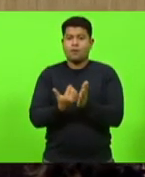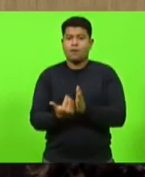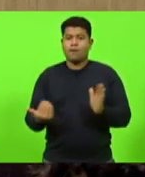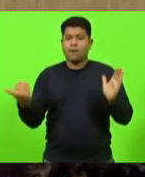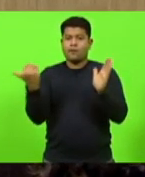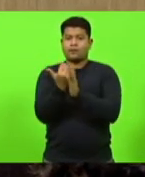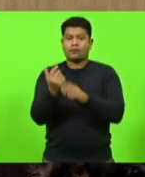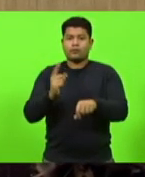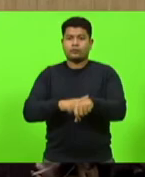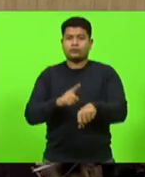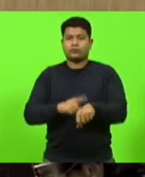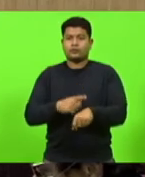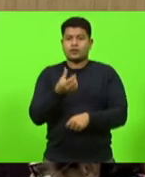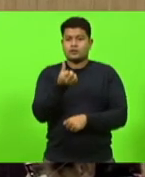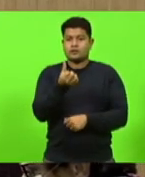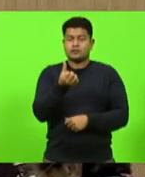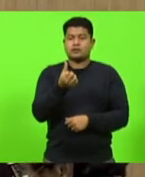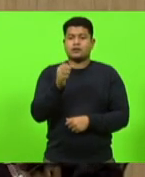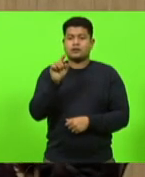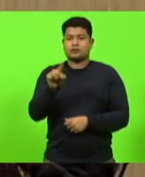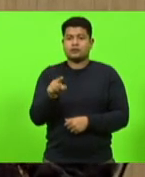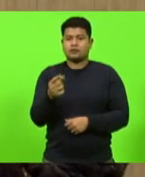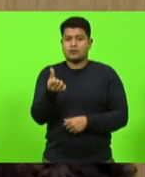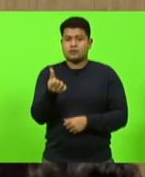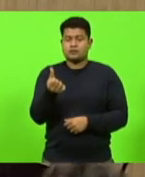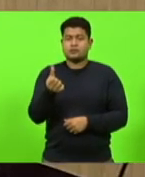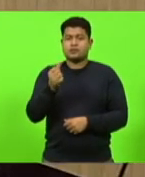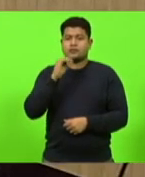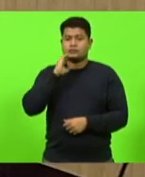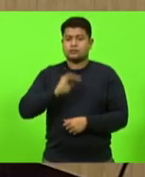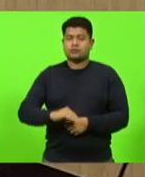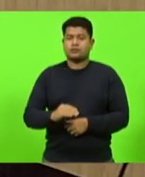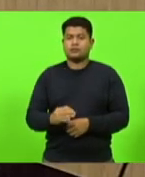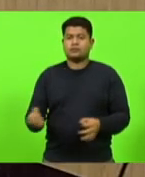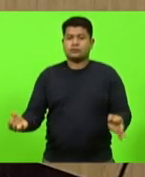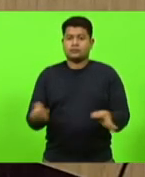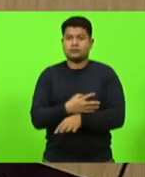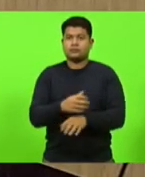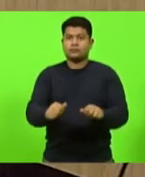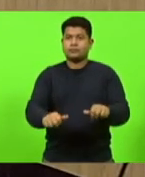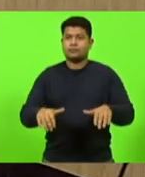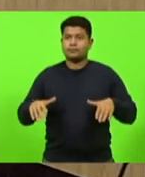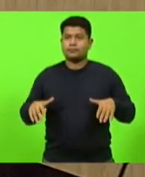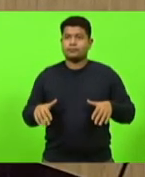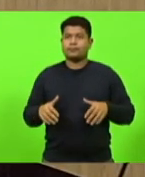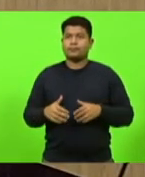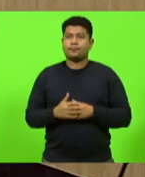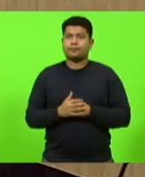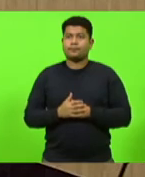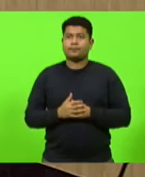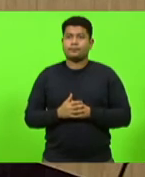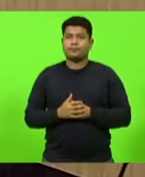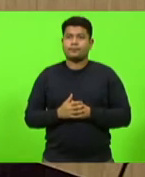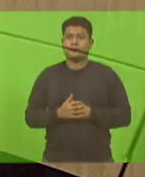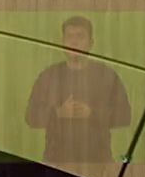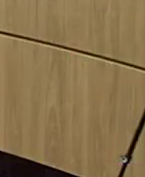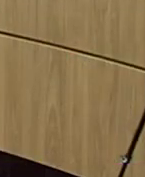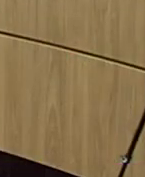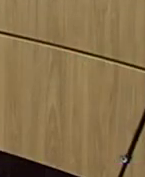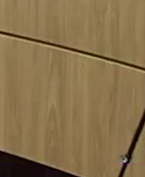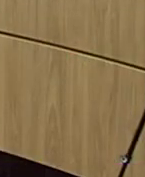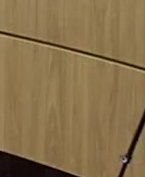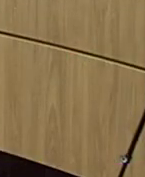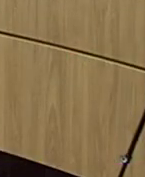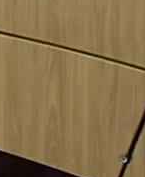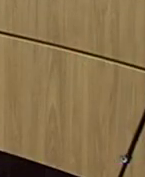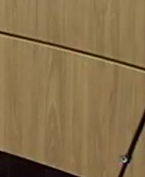as 18 horas e 6 minutos. Está encerrada a presente sessão. Presidente, o senhor quer fazer pelos projetos que daí, como tem um que estava na pauta, fica difícil o senhor procurar por